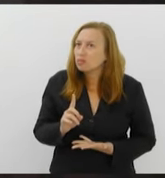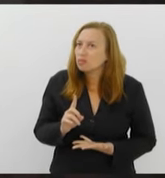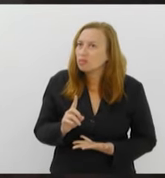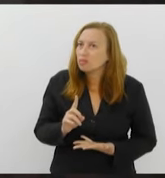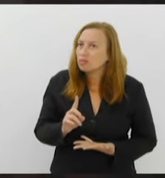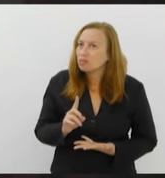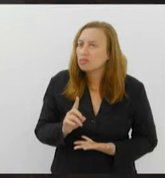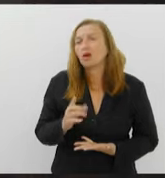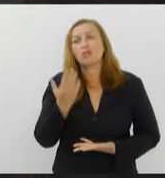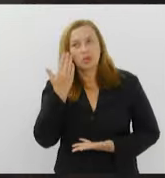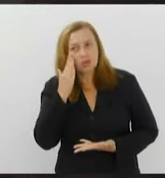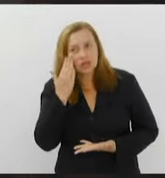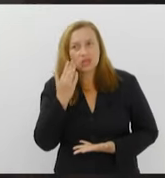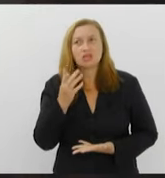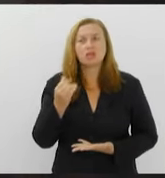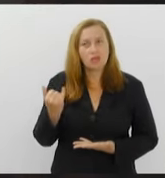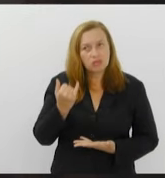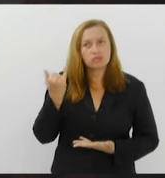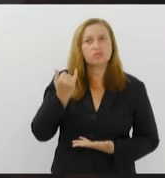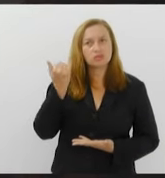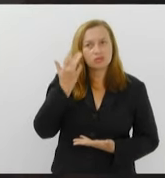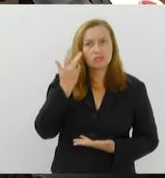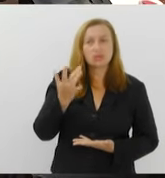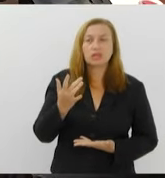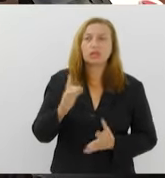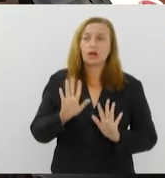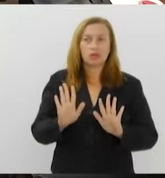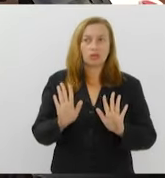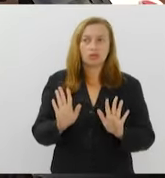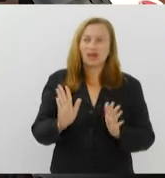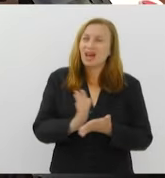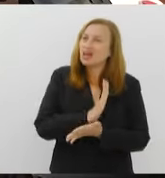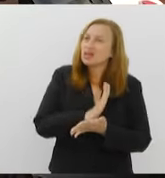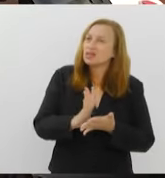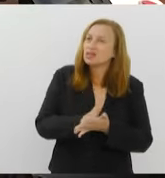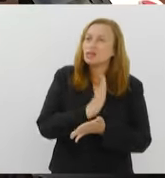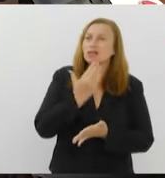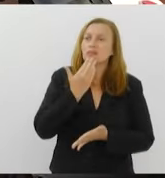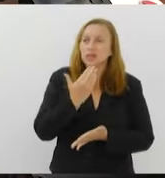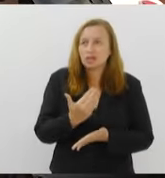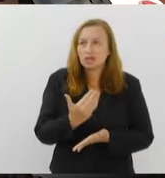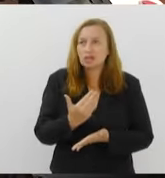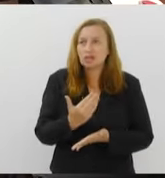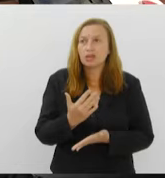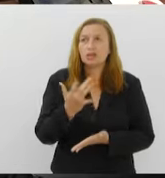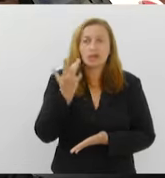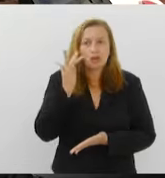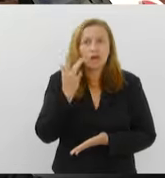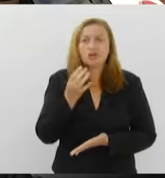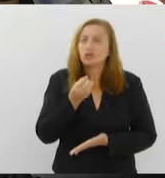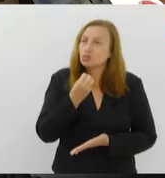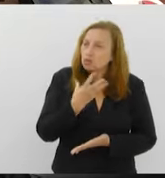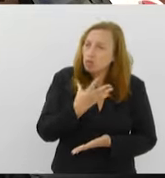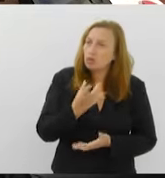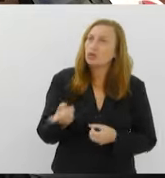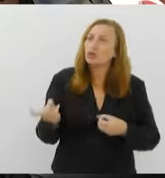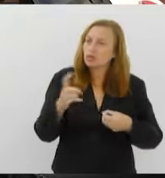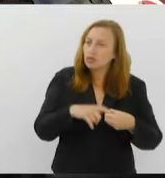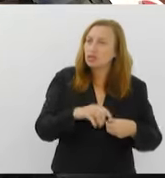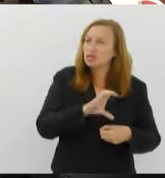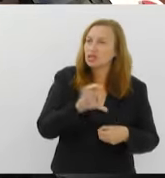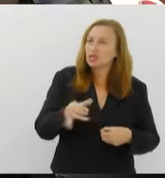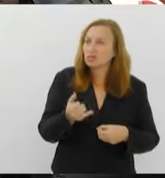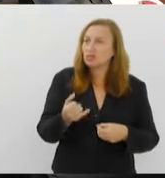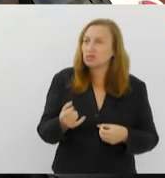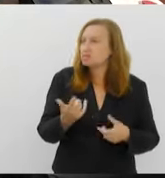pouco que eu entendi, eu acho prudente para a gente... Eu várias vezes solicitei isso e acho prudente que seja remetido, não há